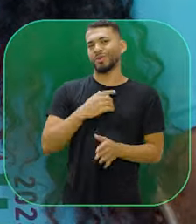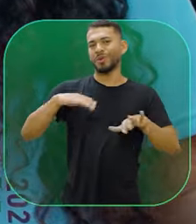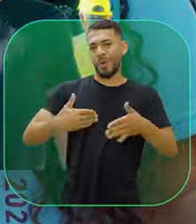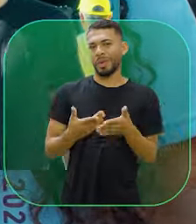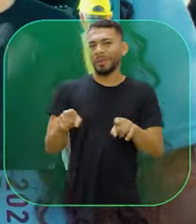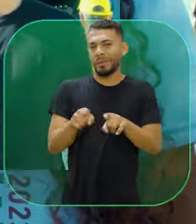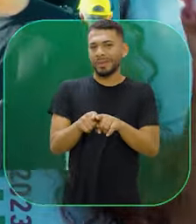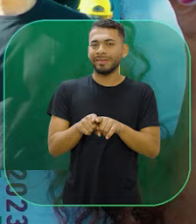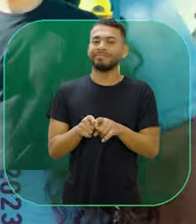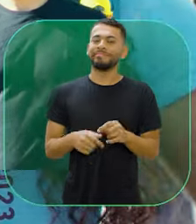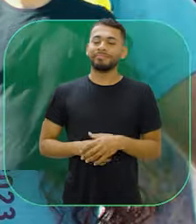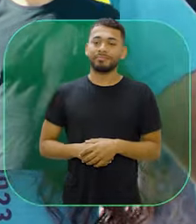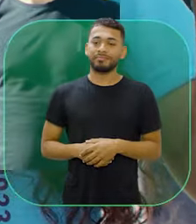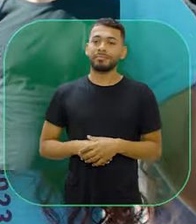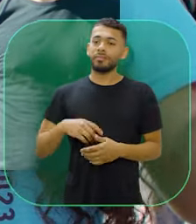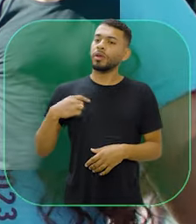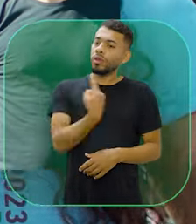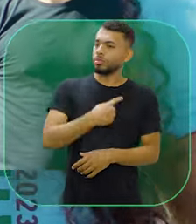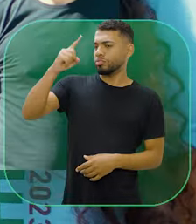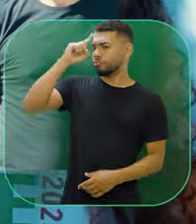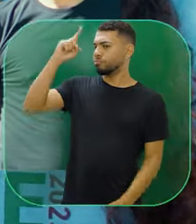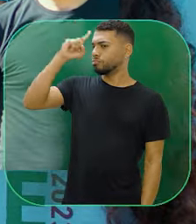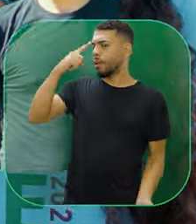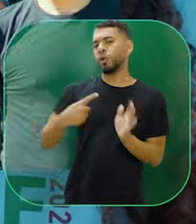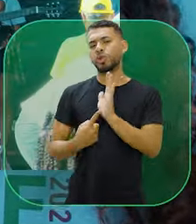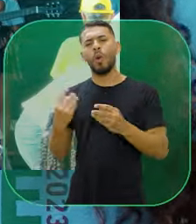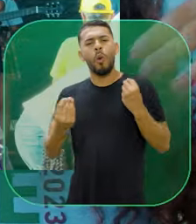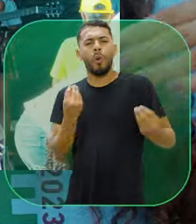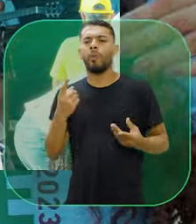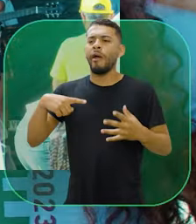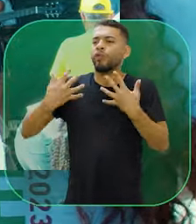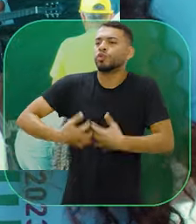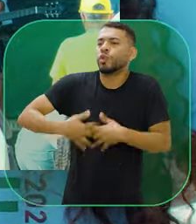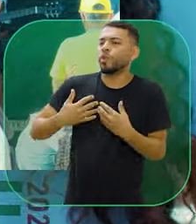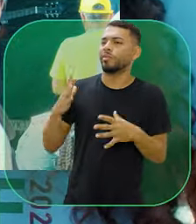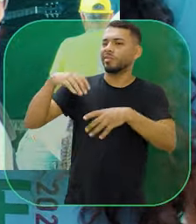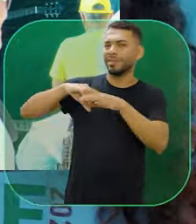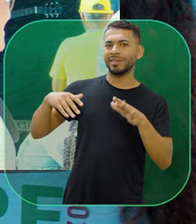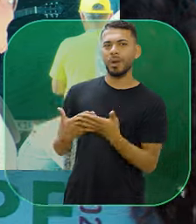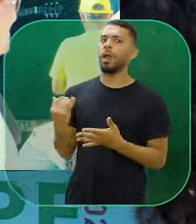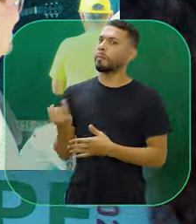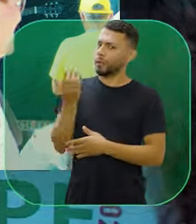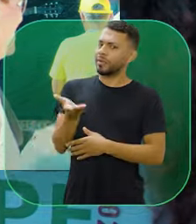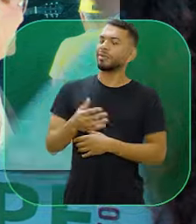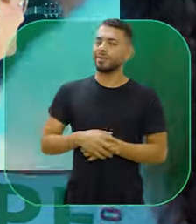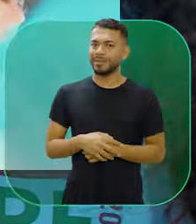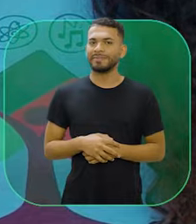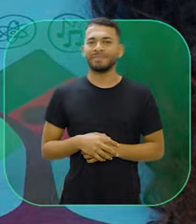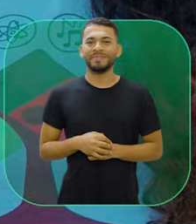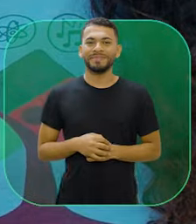na nossa escola. E mostra nossa rotina do dia a dia, como é, como funcionam as coisas, é muito importante